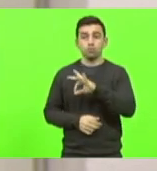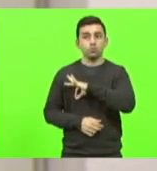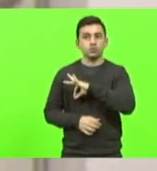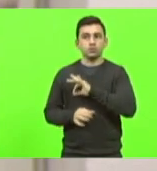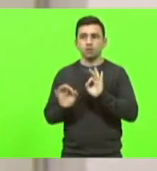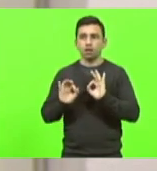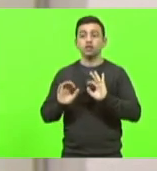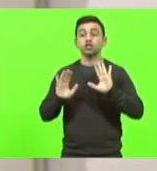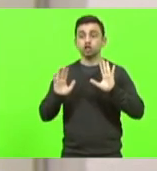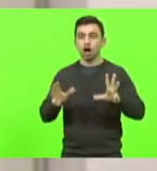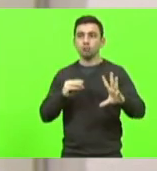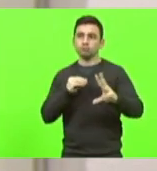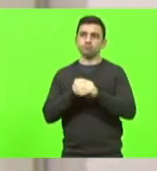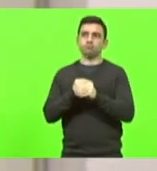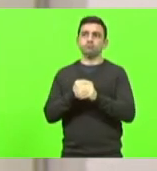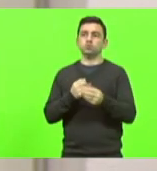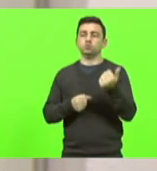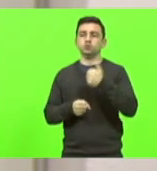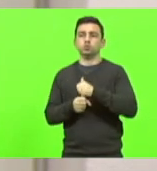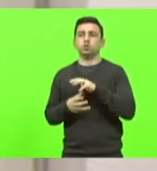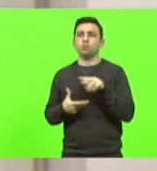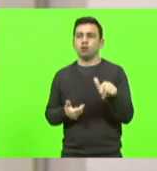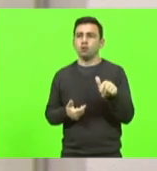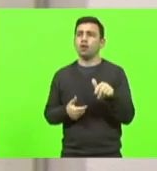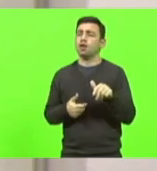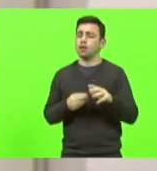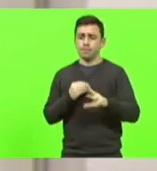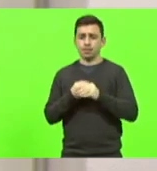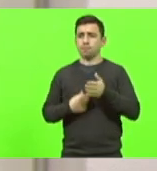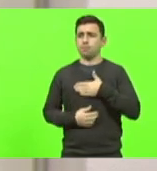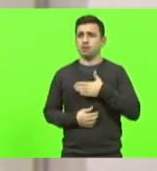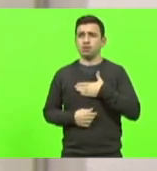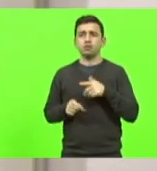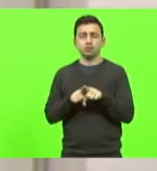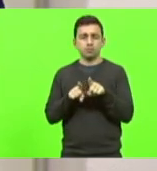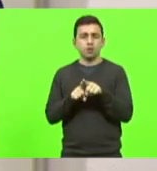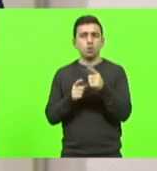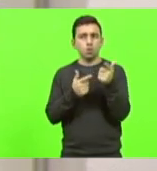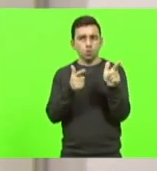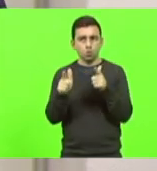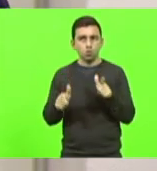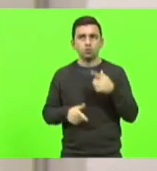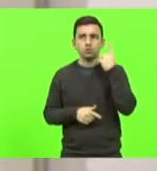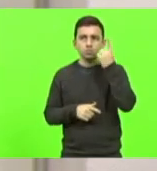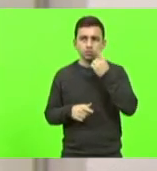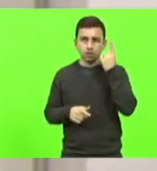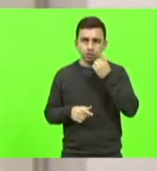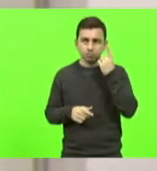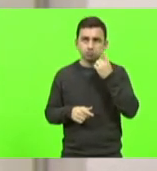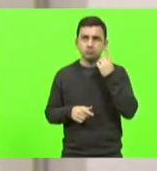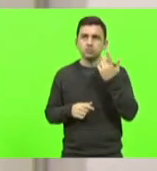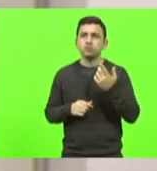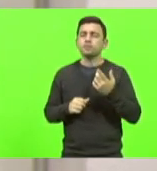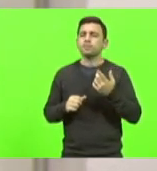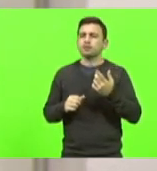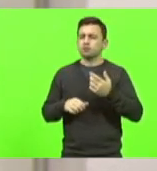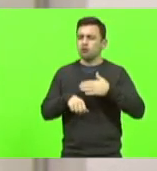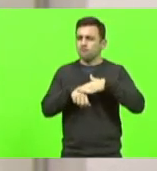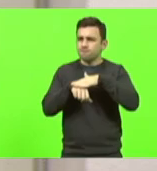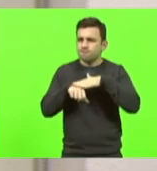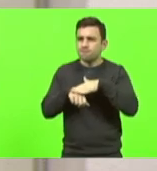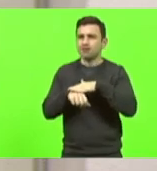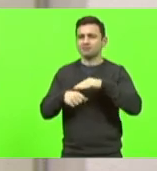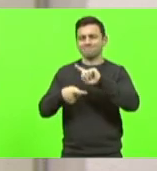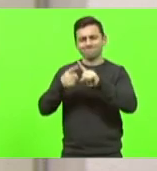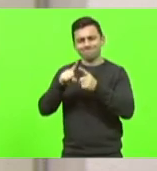foi incorporado ao substitutivo Global uma emenda de minha autoria de outros deputados também que através de muita conversa e de